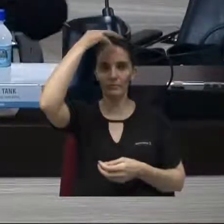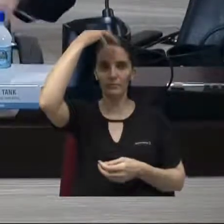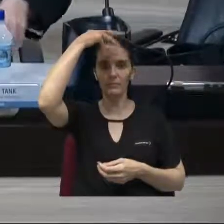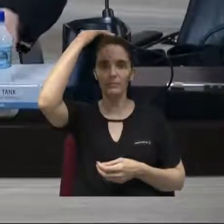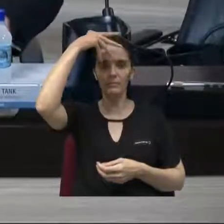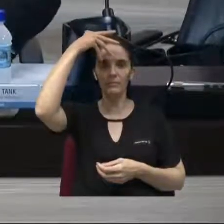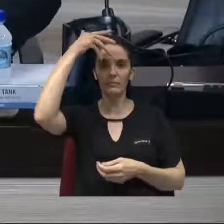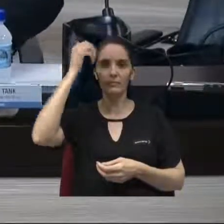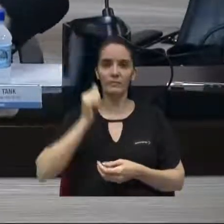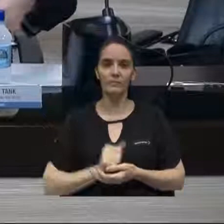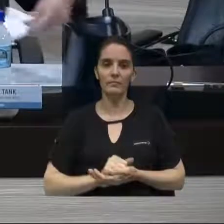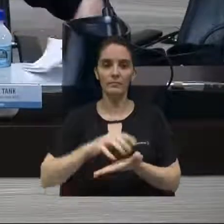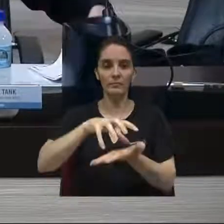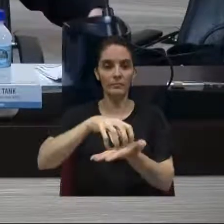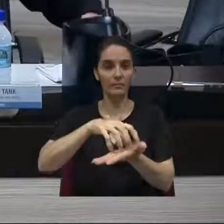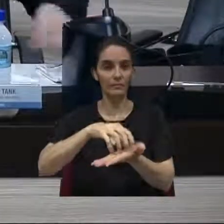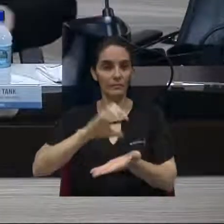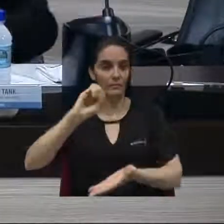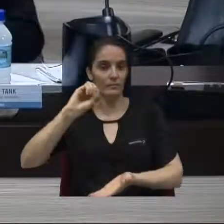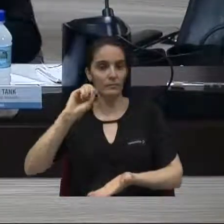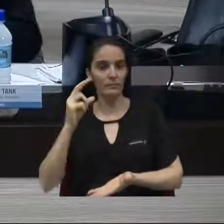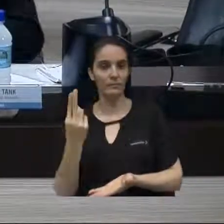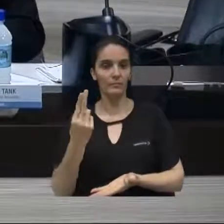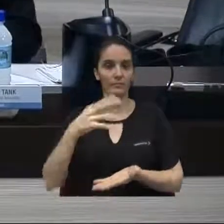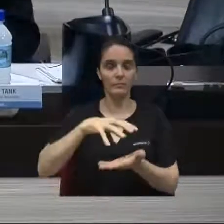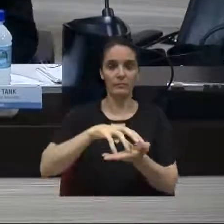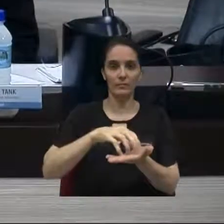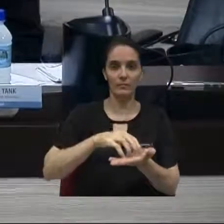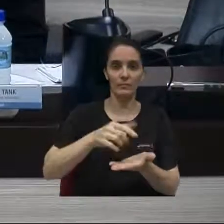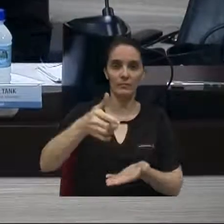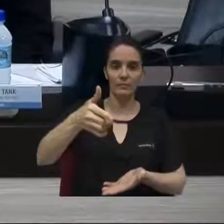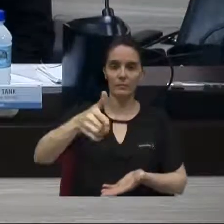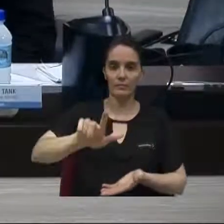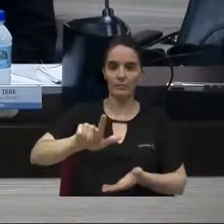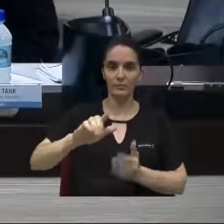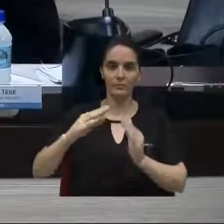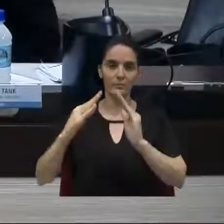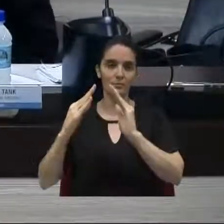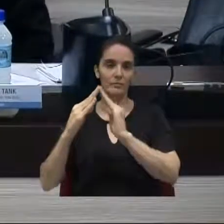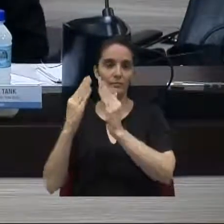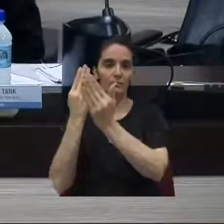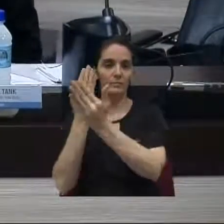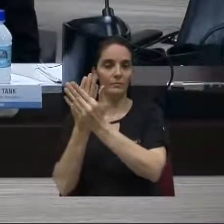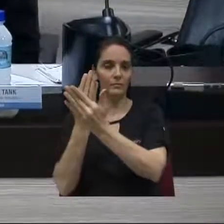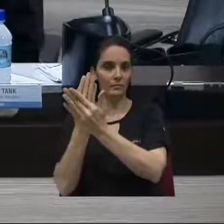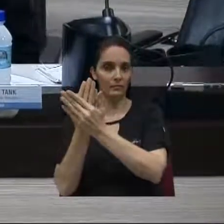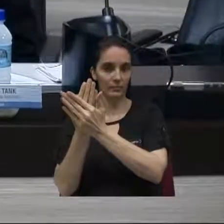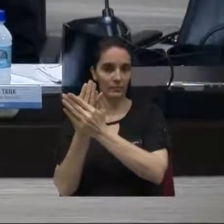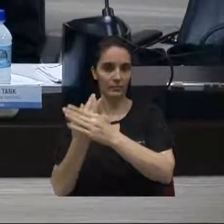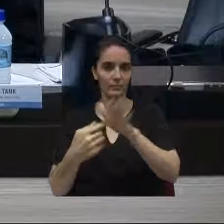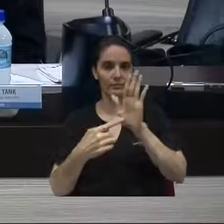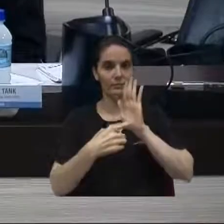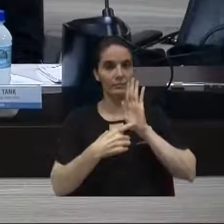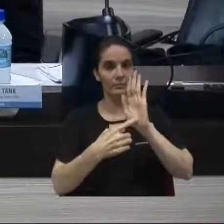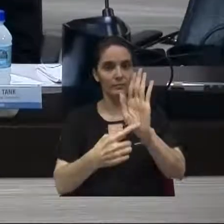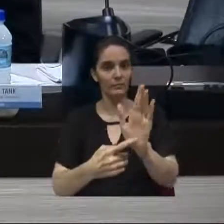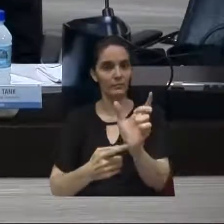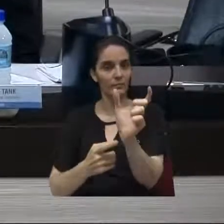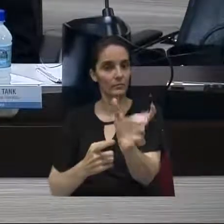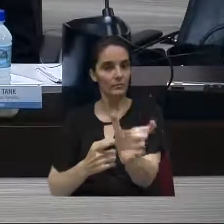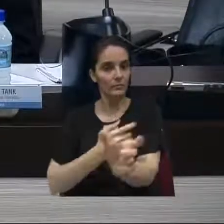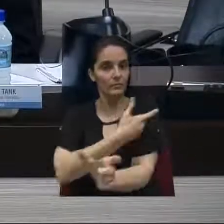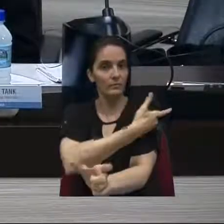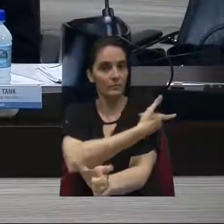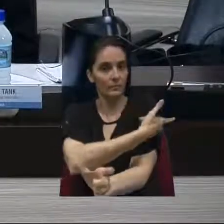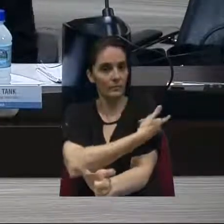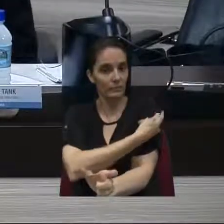Érica Cristina Tanque Moia, que dispõe sobre a obrigatoriedade da apresentação da caderneta de vacinação atualizada